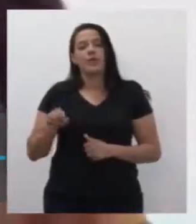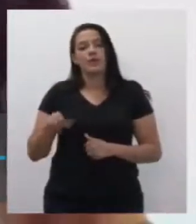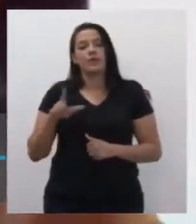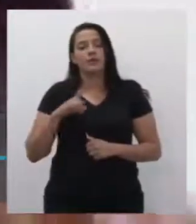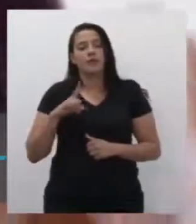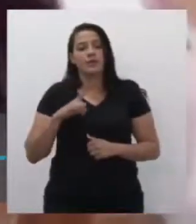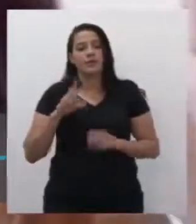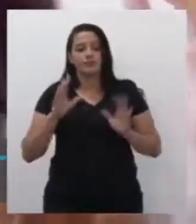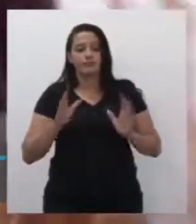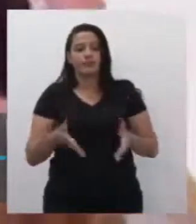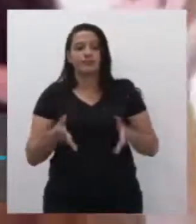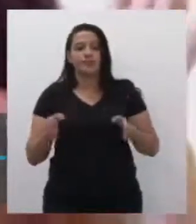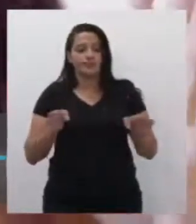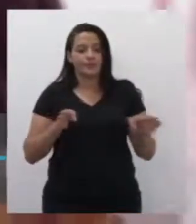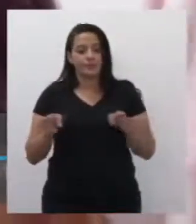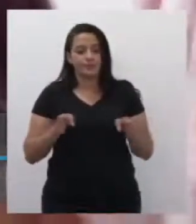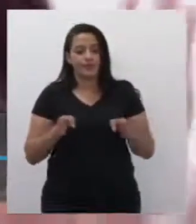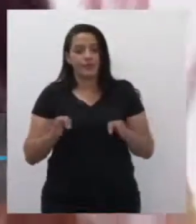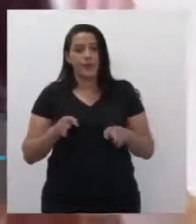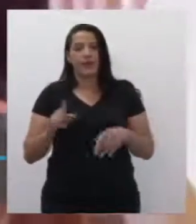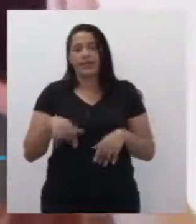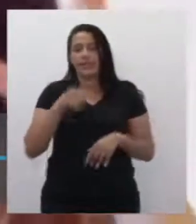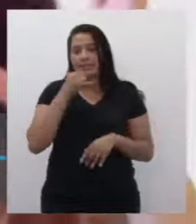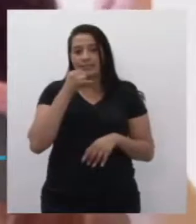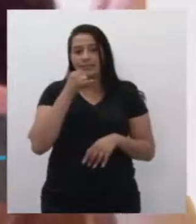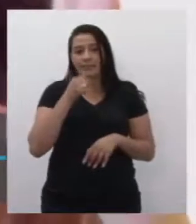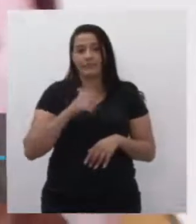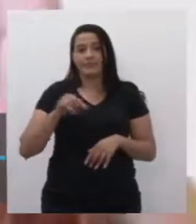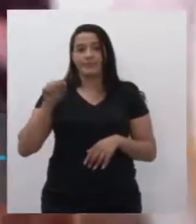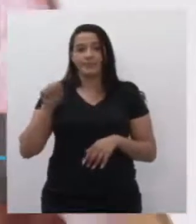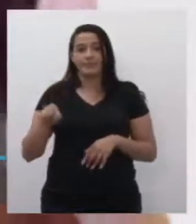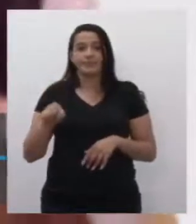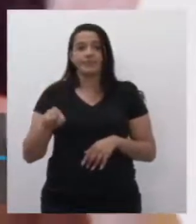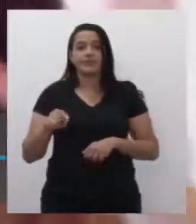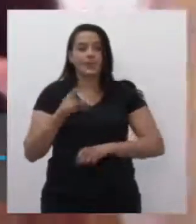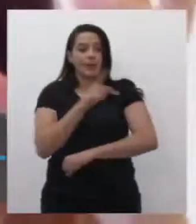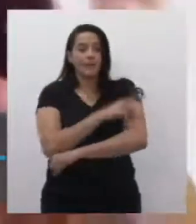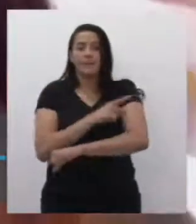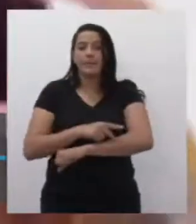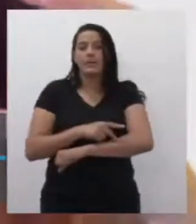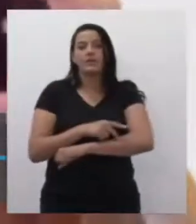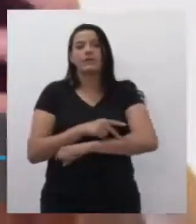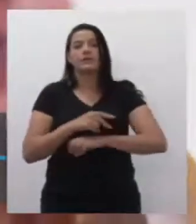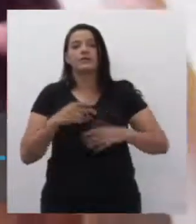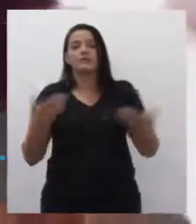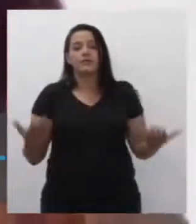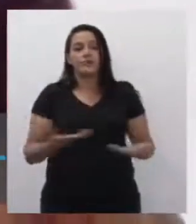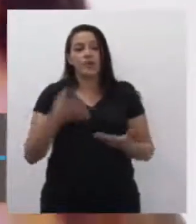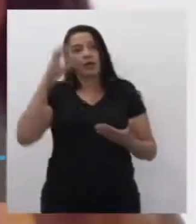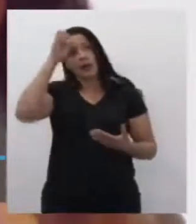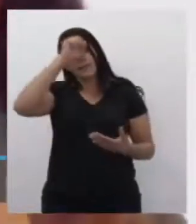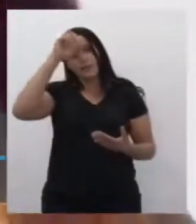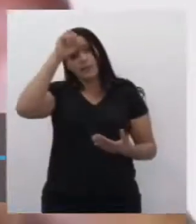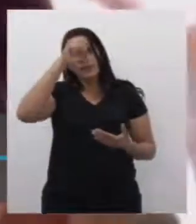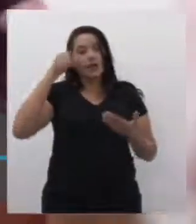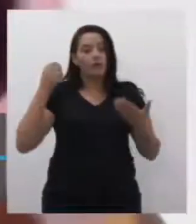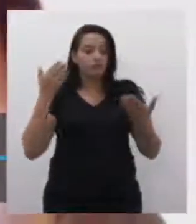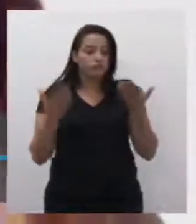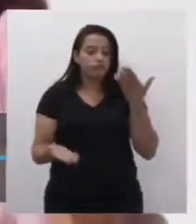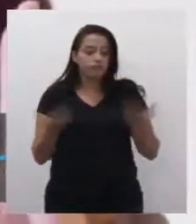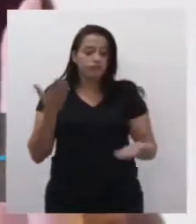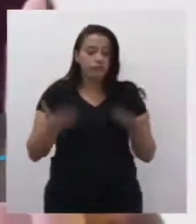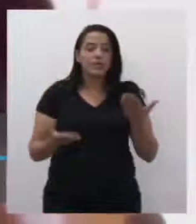né, em pedagogia mesmo, ensinar, desequilibrar, aprender desequilíbrio